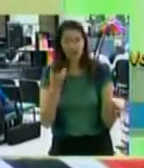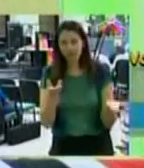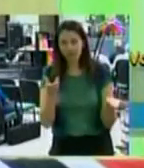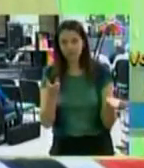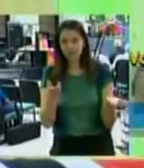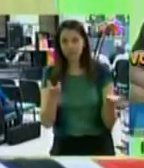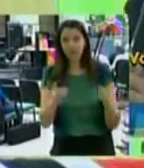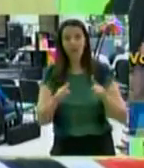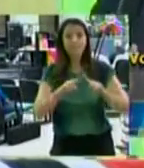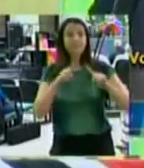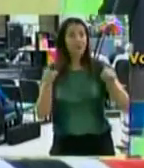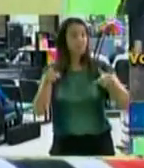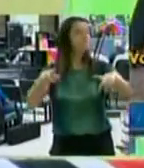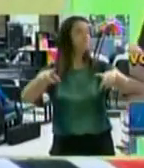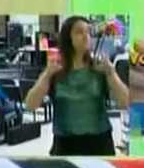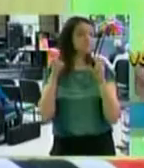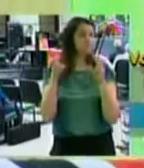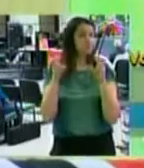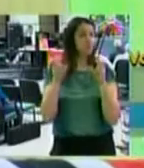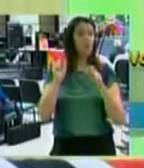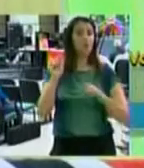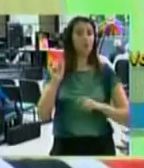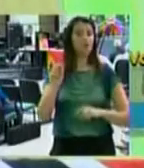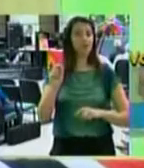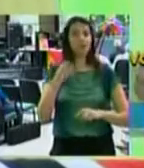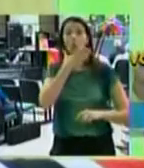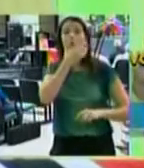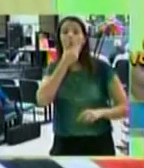Só que percebam que o Senhor sai.